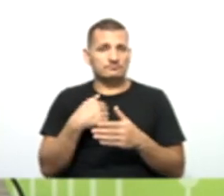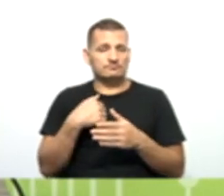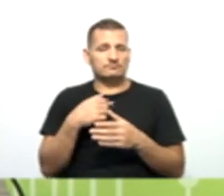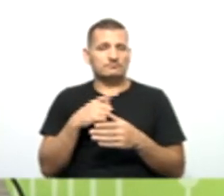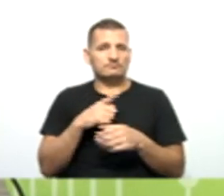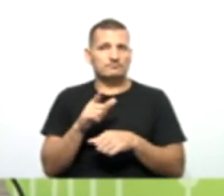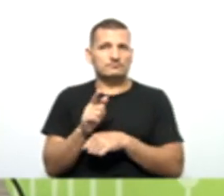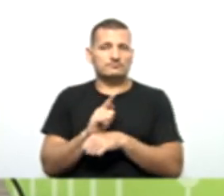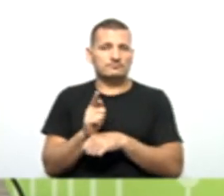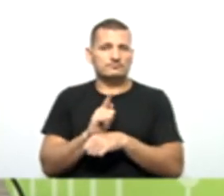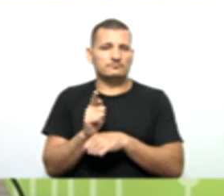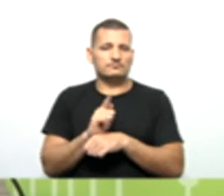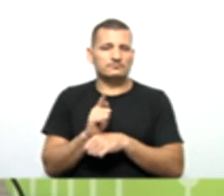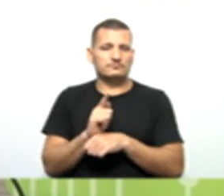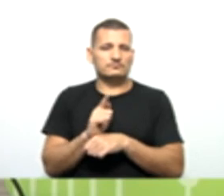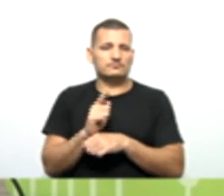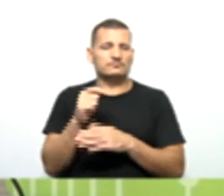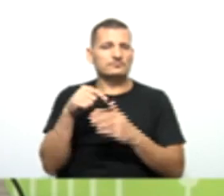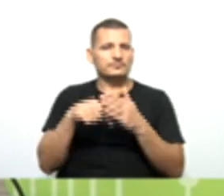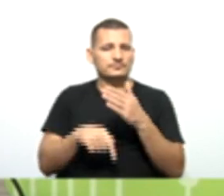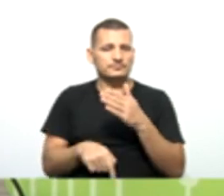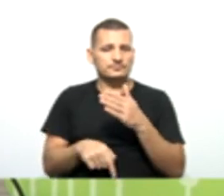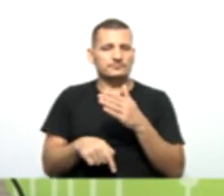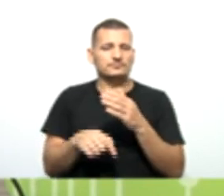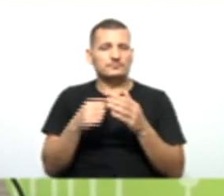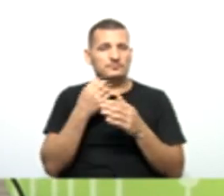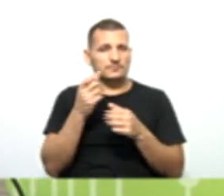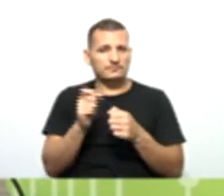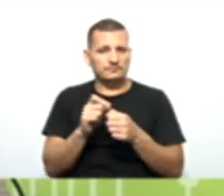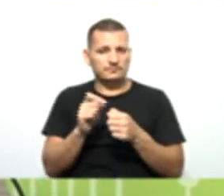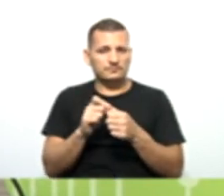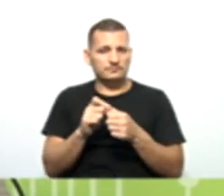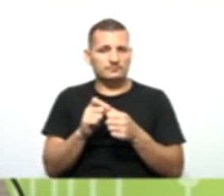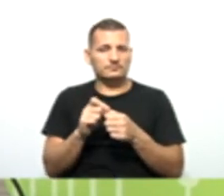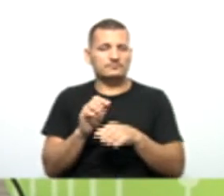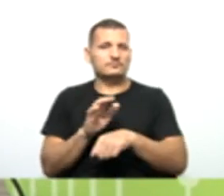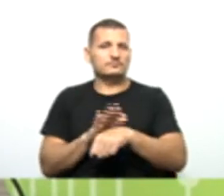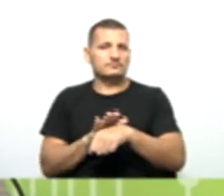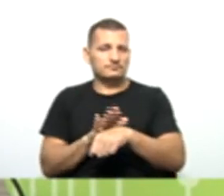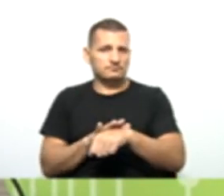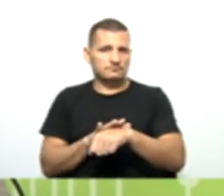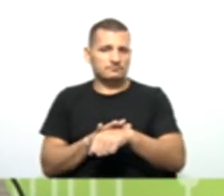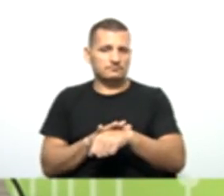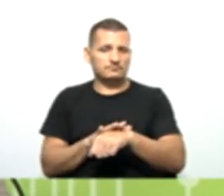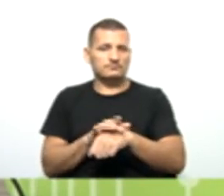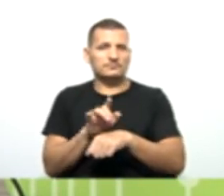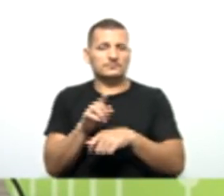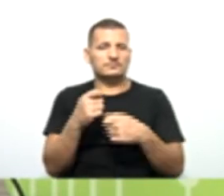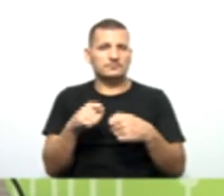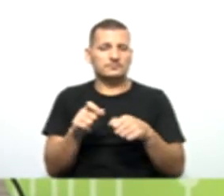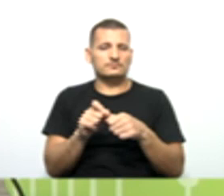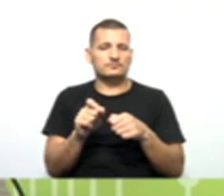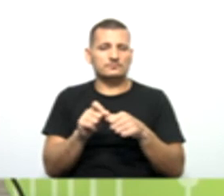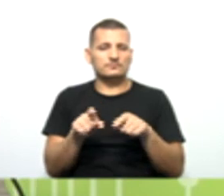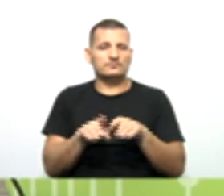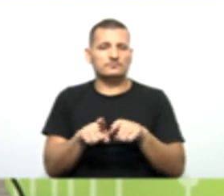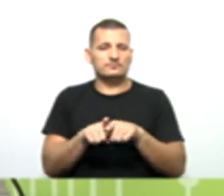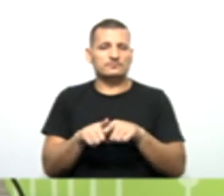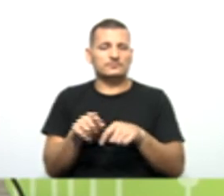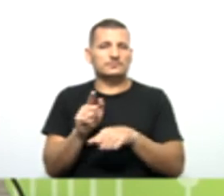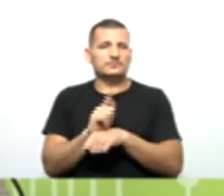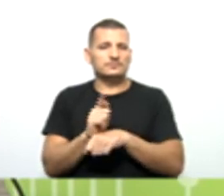gerenciamento profundo, né, bem feito em relação ao tempo, você tem que fazer também um